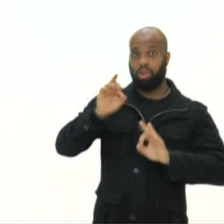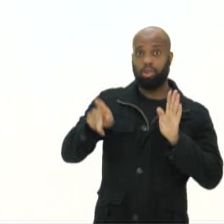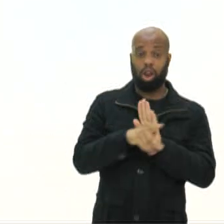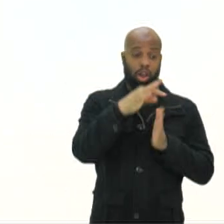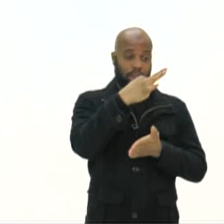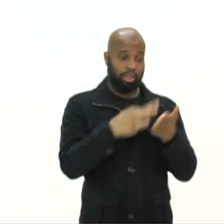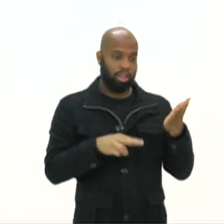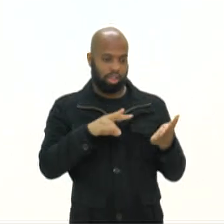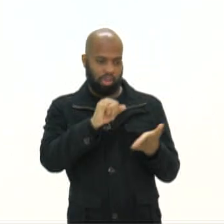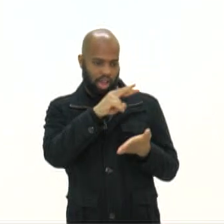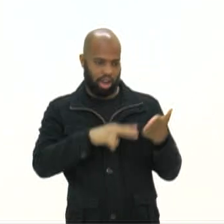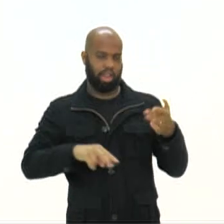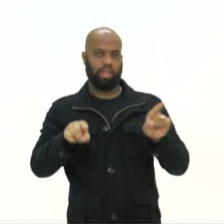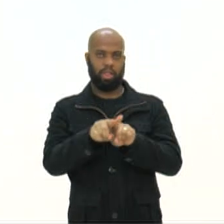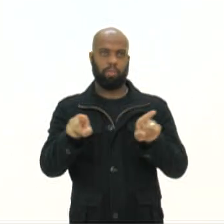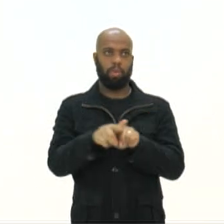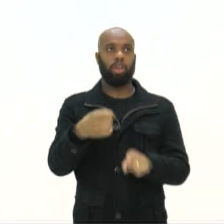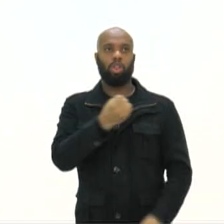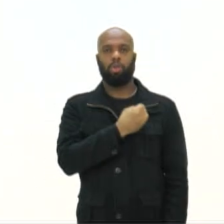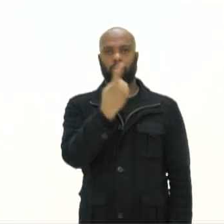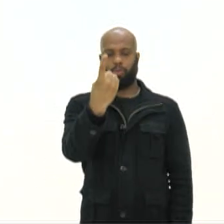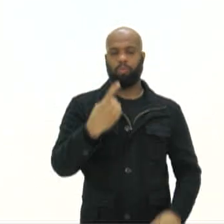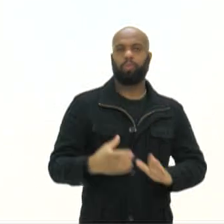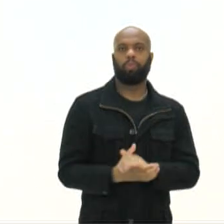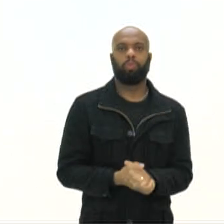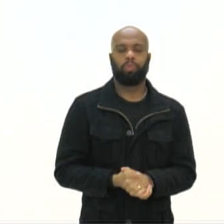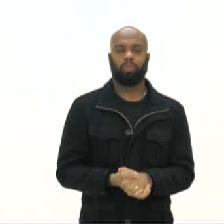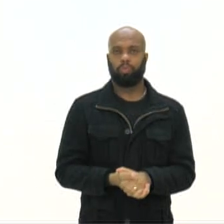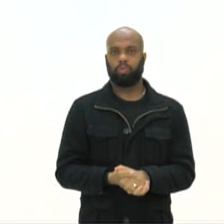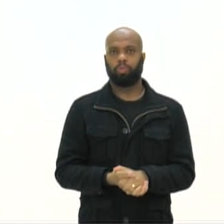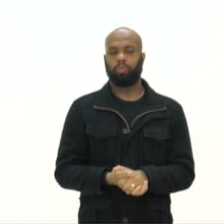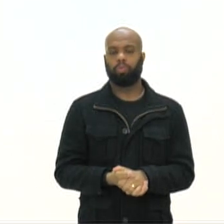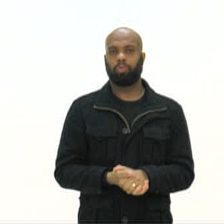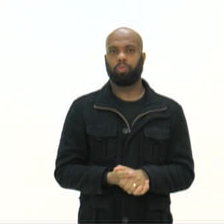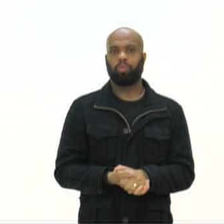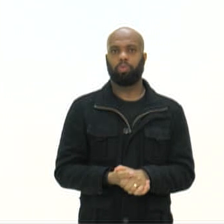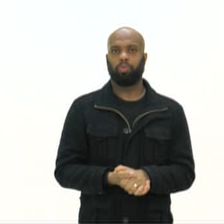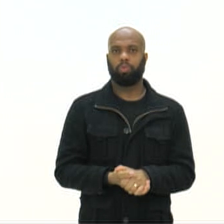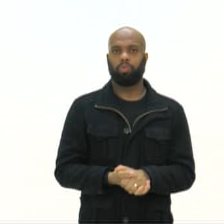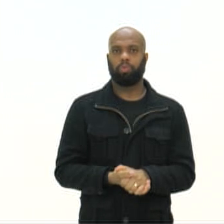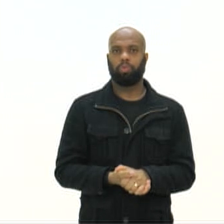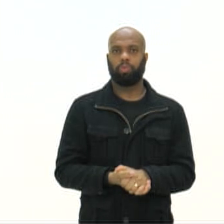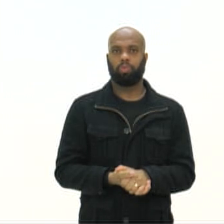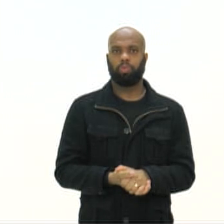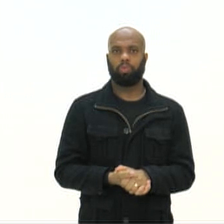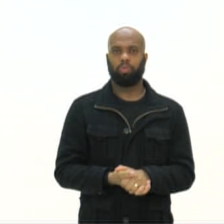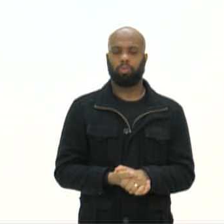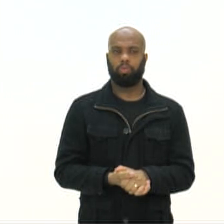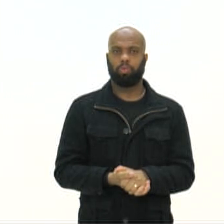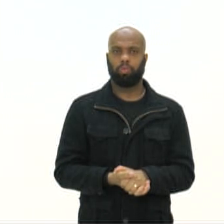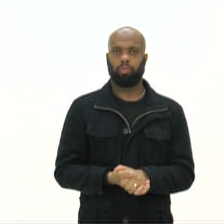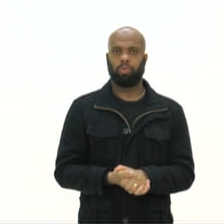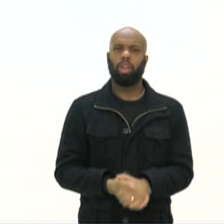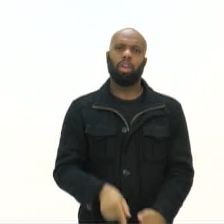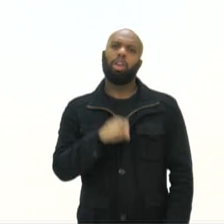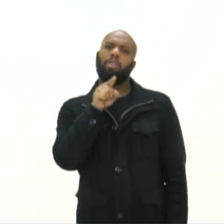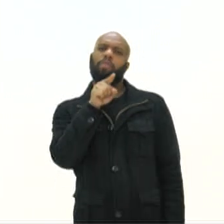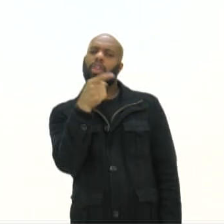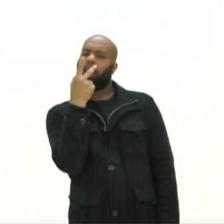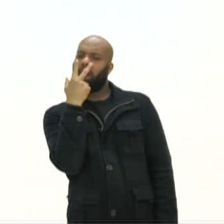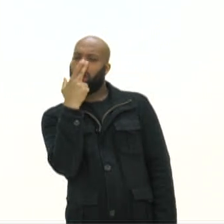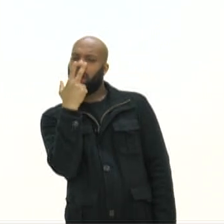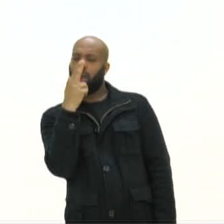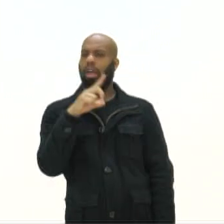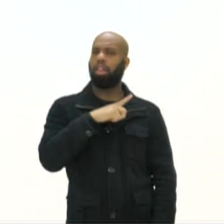texto que a gente vai ler. Number 1. Do you think Brazilian movies are popular overseas? Você acha